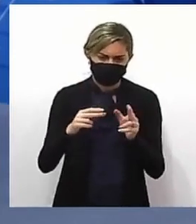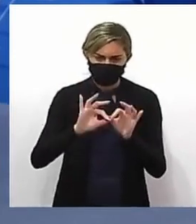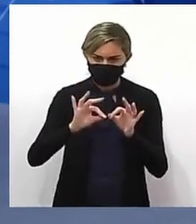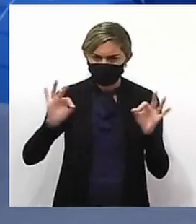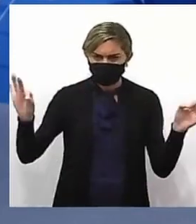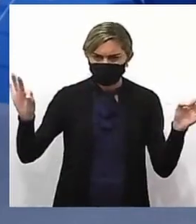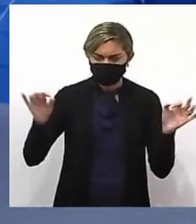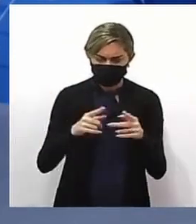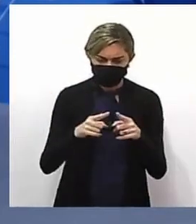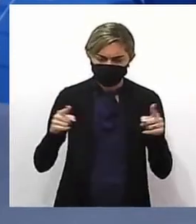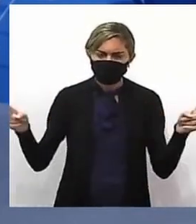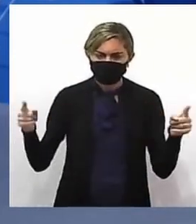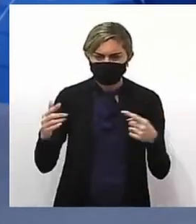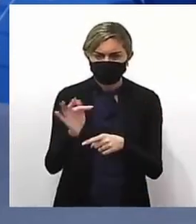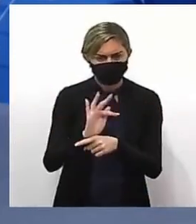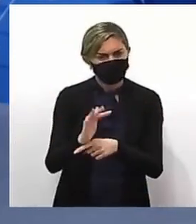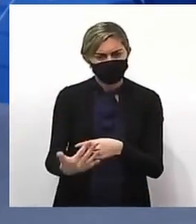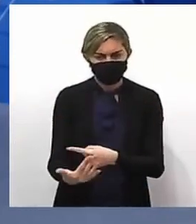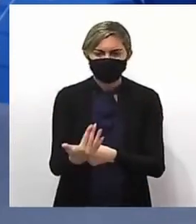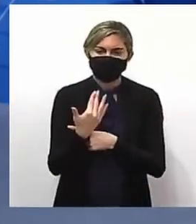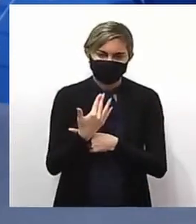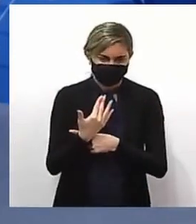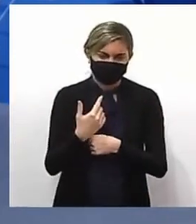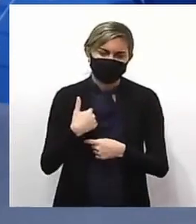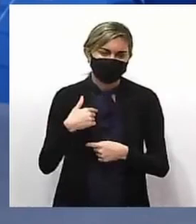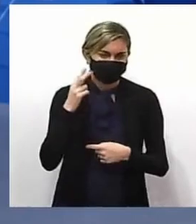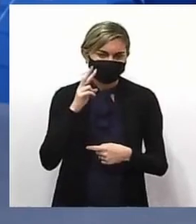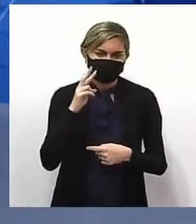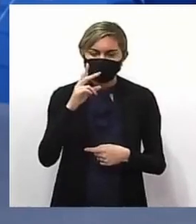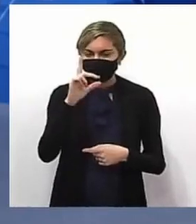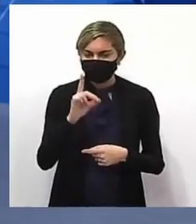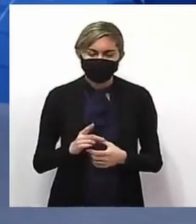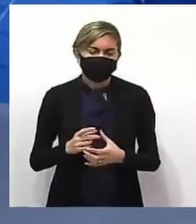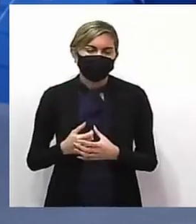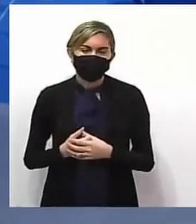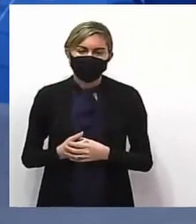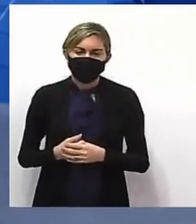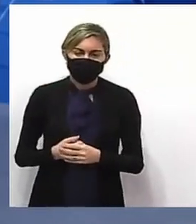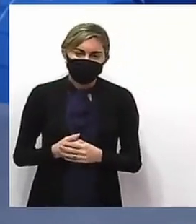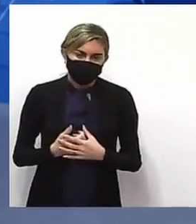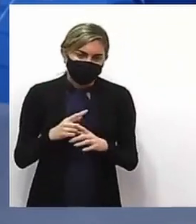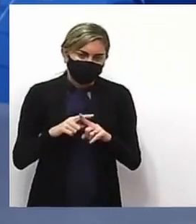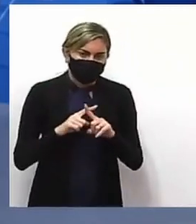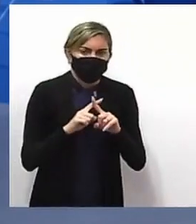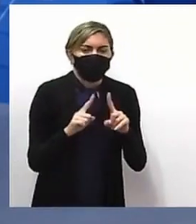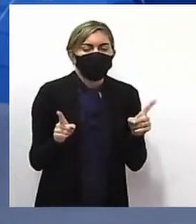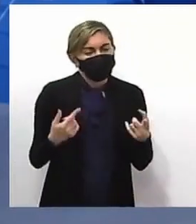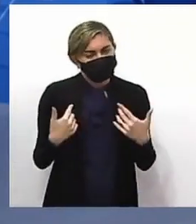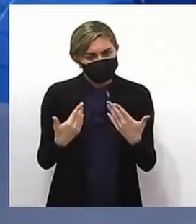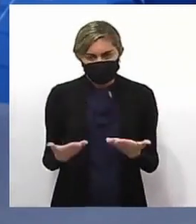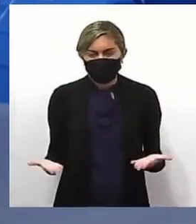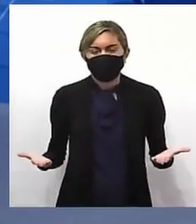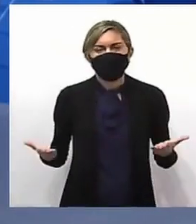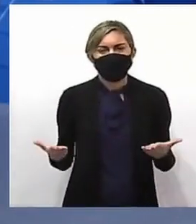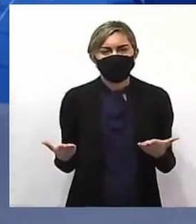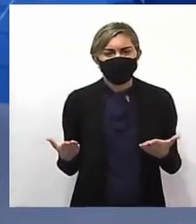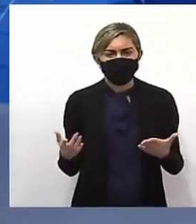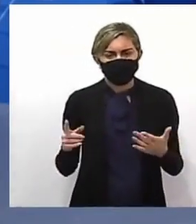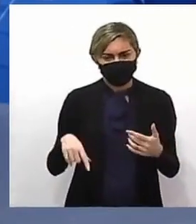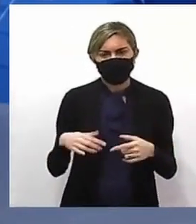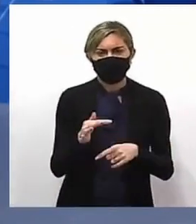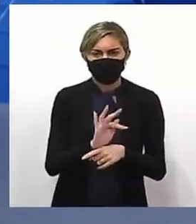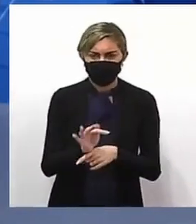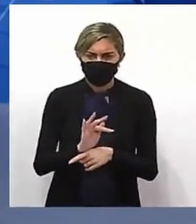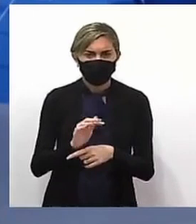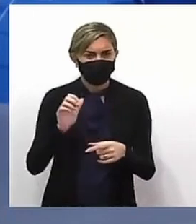esse filme me ajudou bastante. Eu agora não vou lembrar o nome dos diretores. Nossa. Mas, enfim, um filme